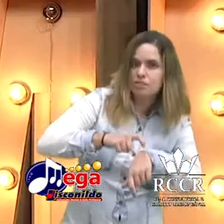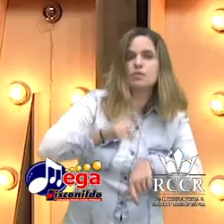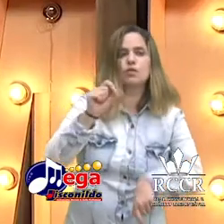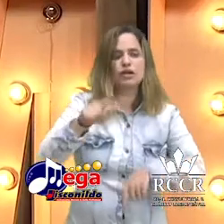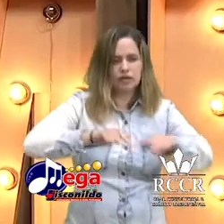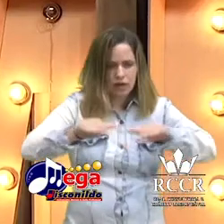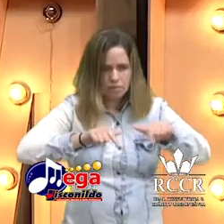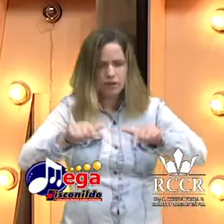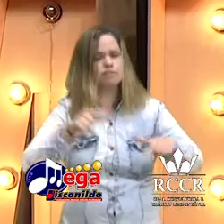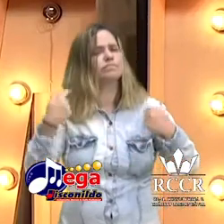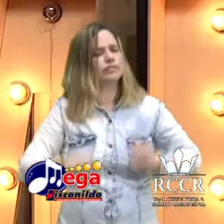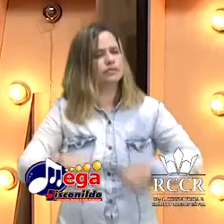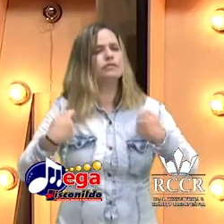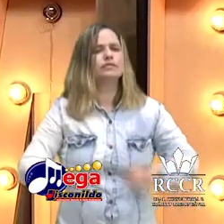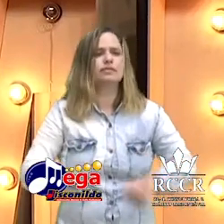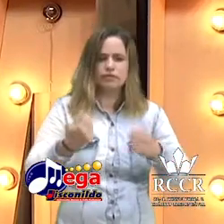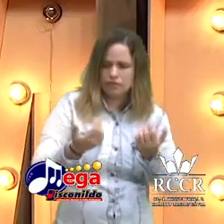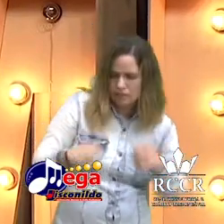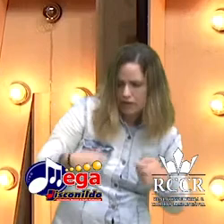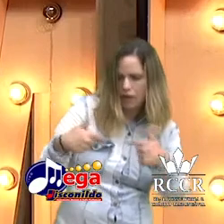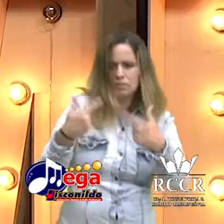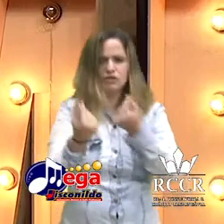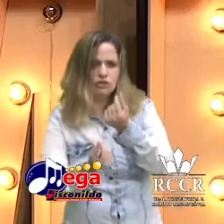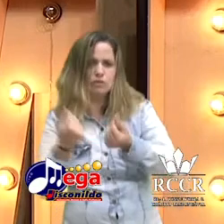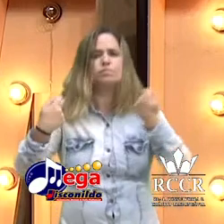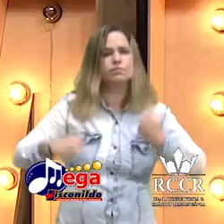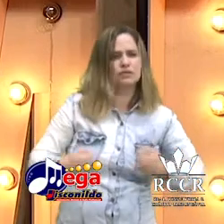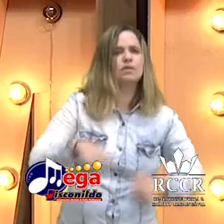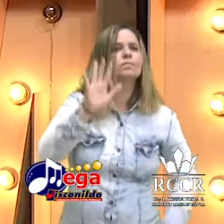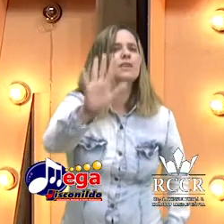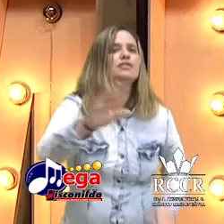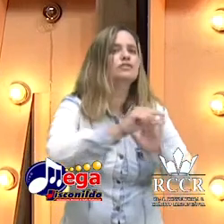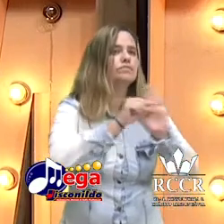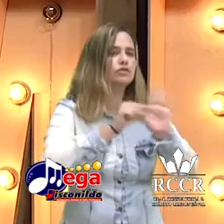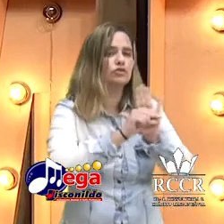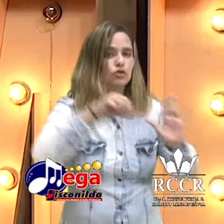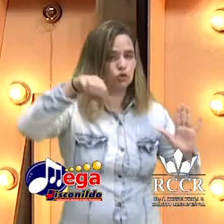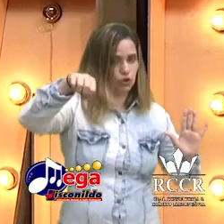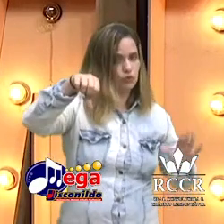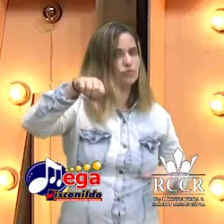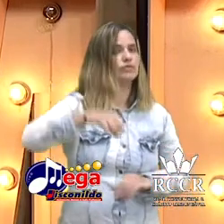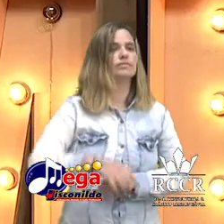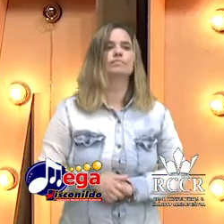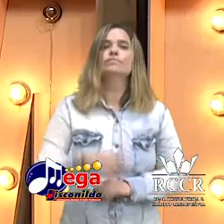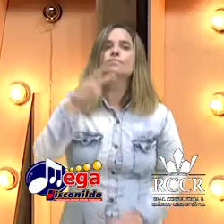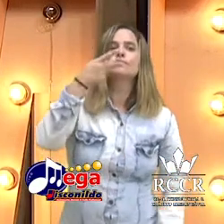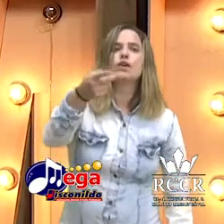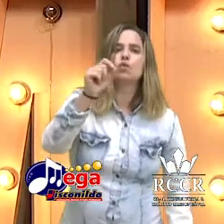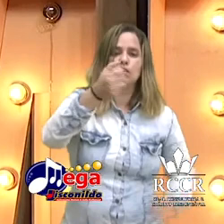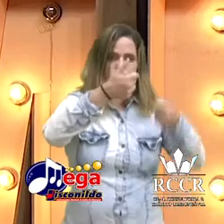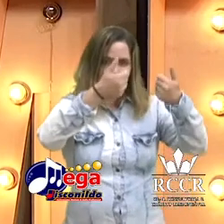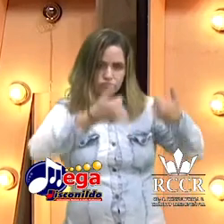Custa. Custa sacrifício? Custa. Mas dá uma olhada no versículo 9. Diz assim o versículo 9. É melhor ter